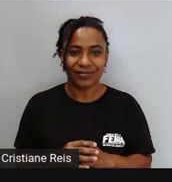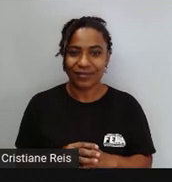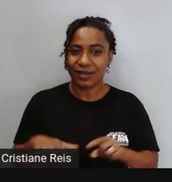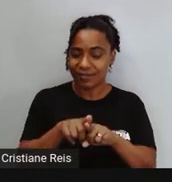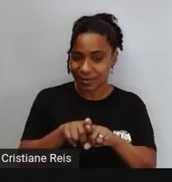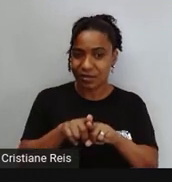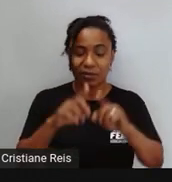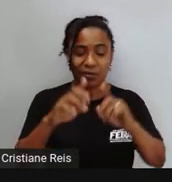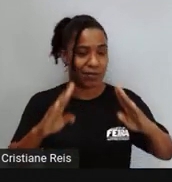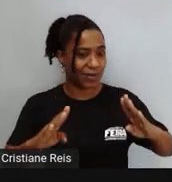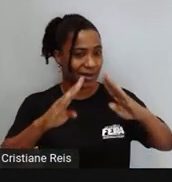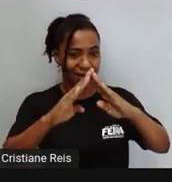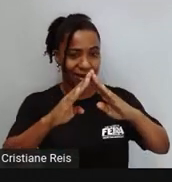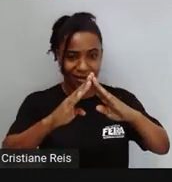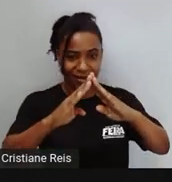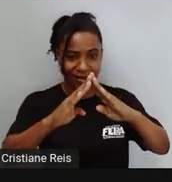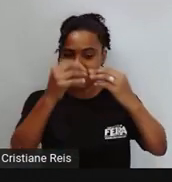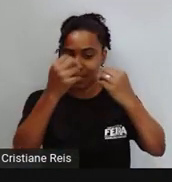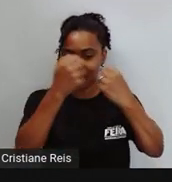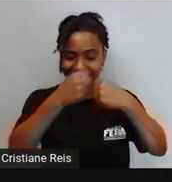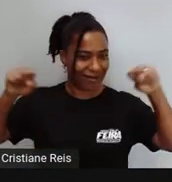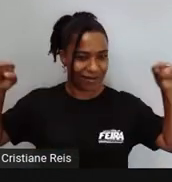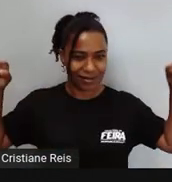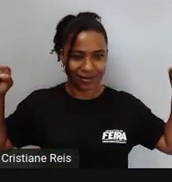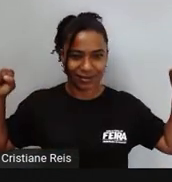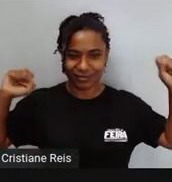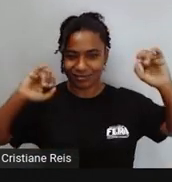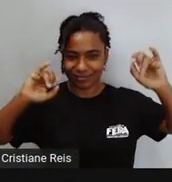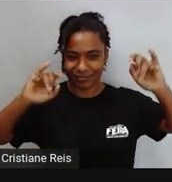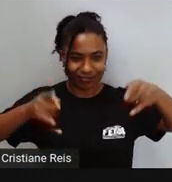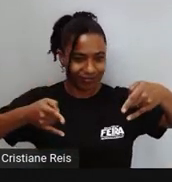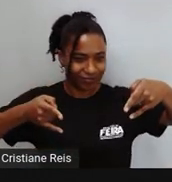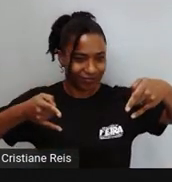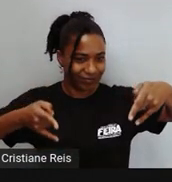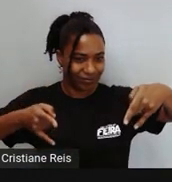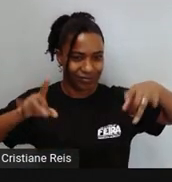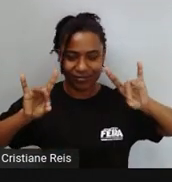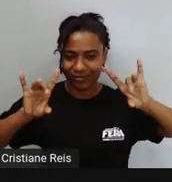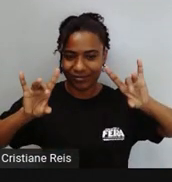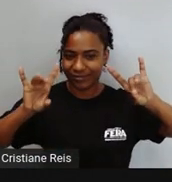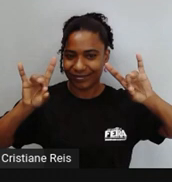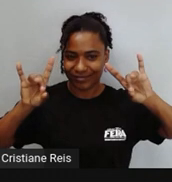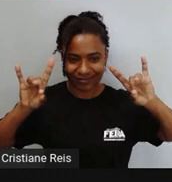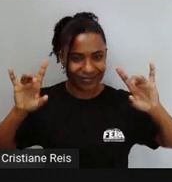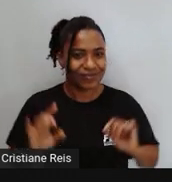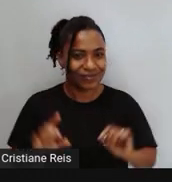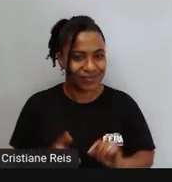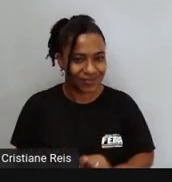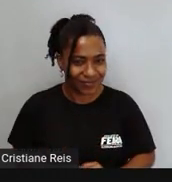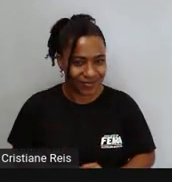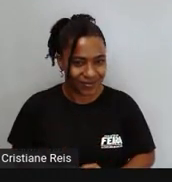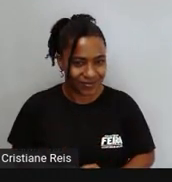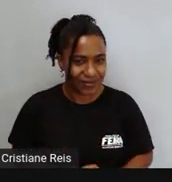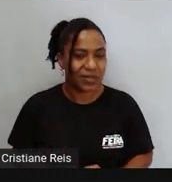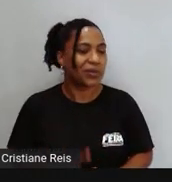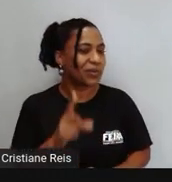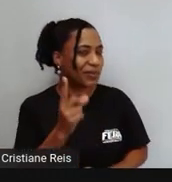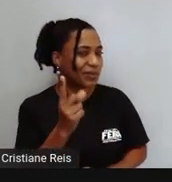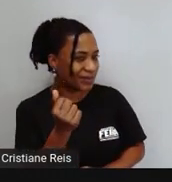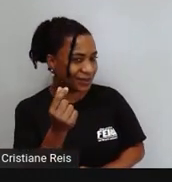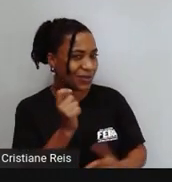cama king size. Can money buy a lot of things? O dinheiro pode comprar muitas